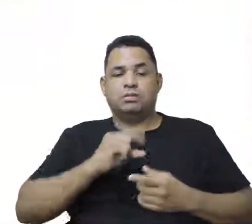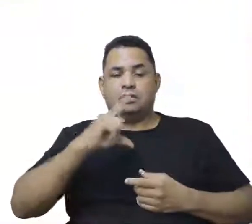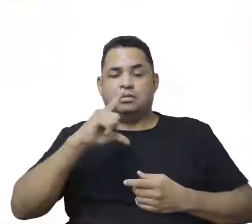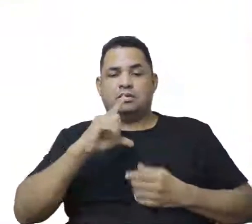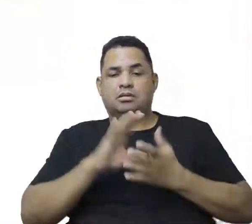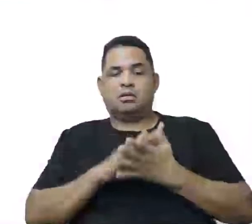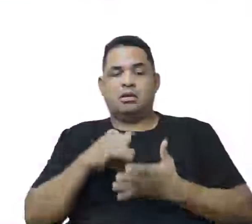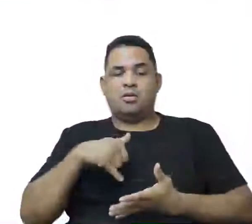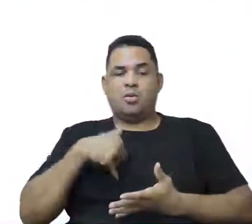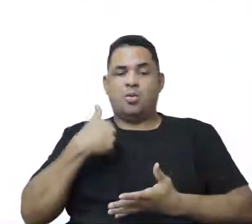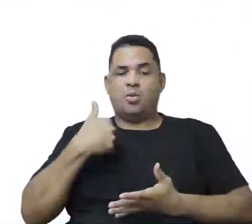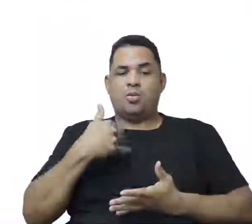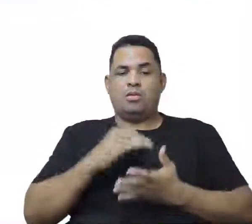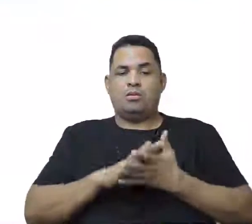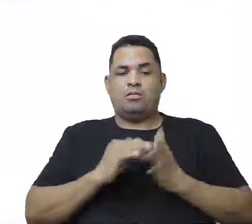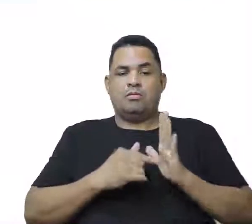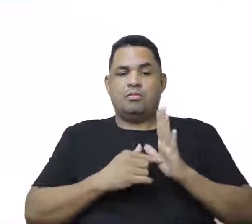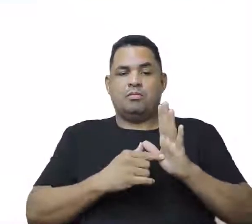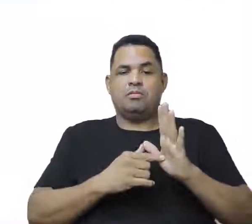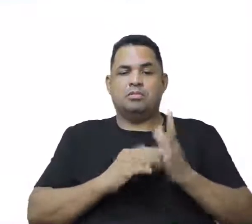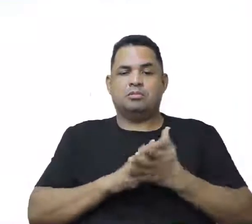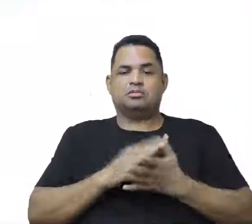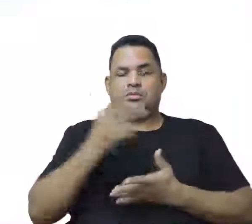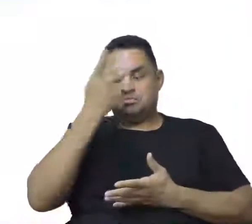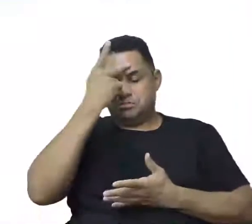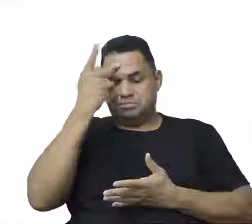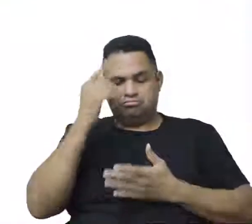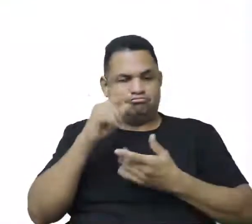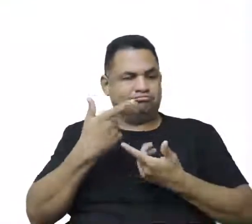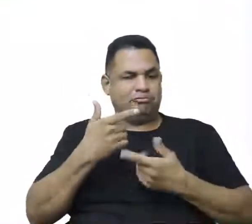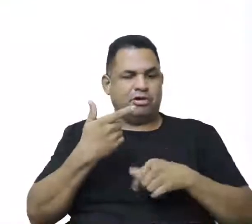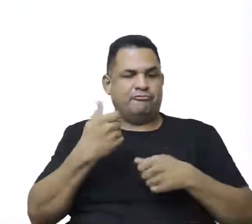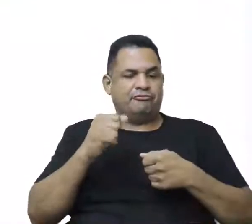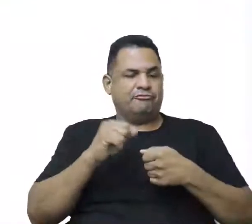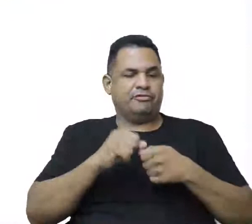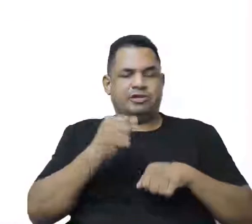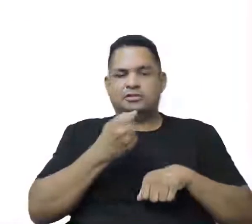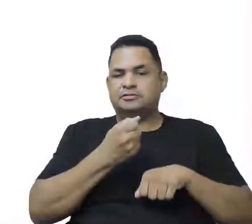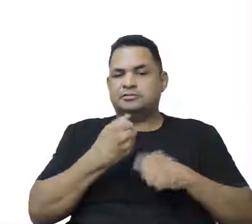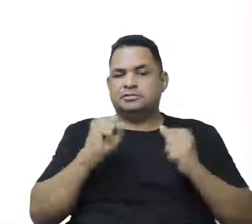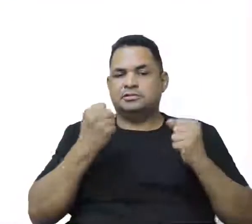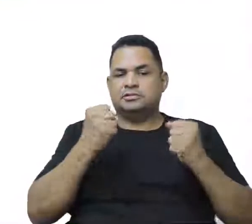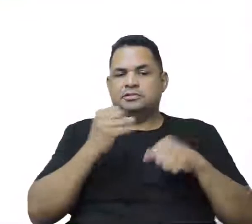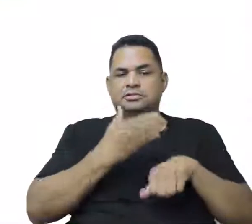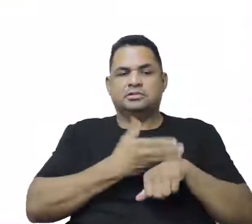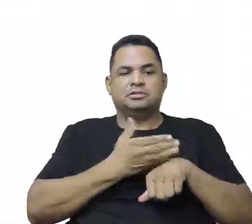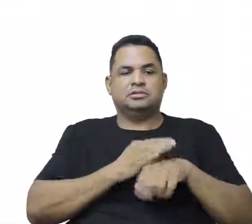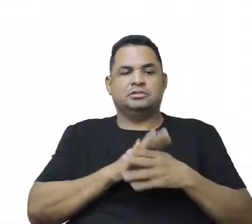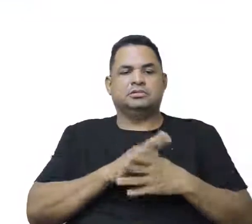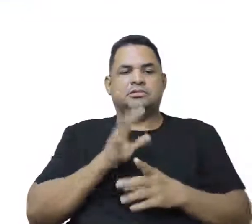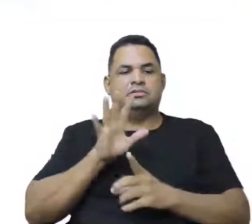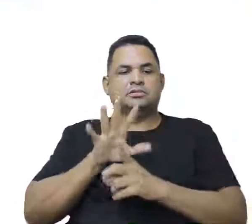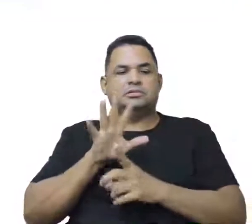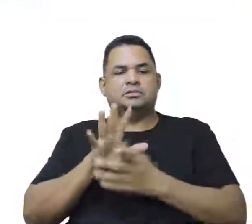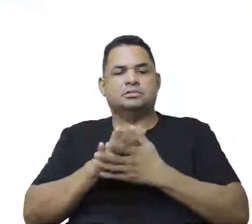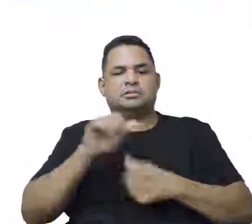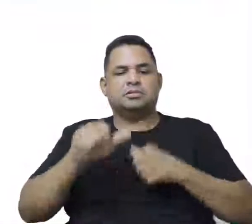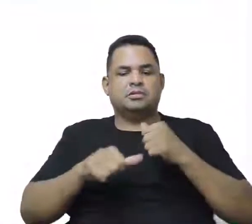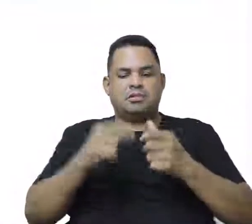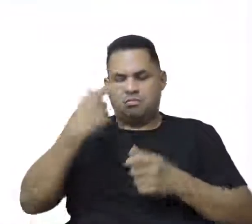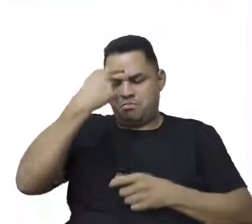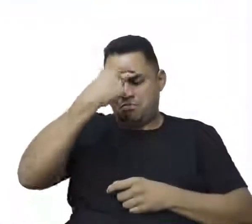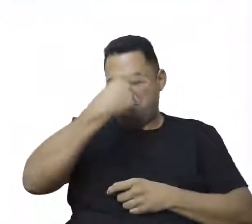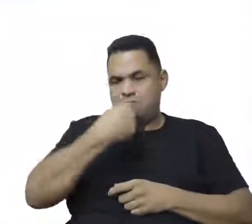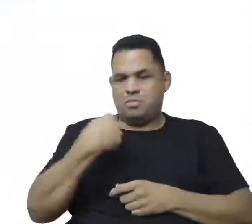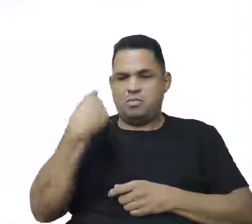C, expressa a inatividade da pessoa. Letra D, provoca modificações na aparência.